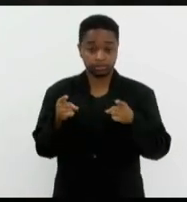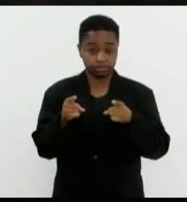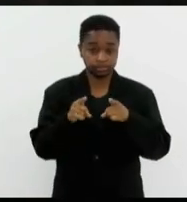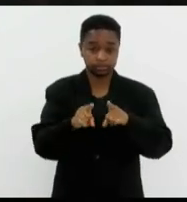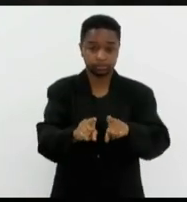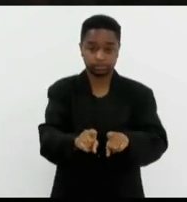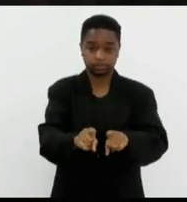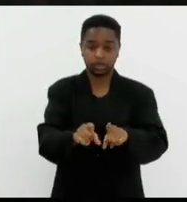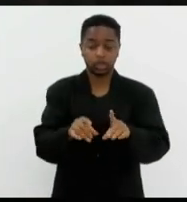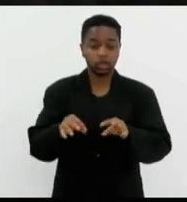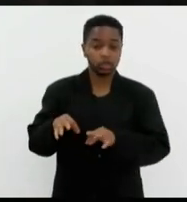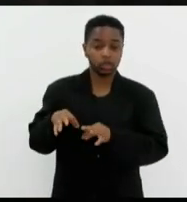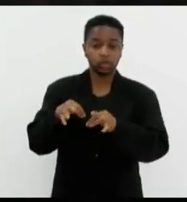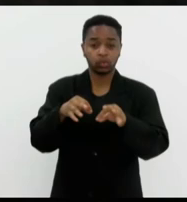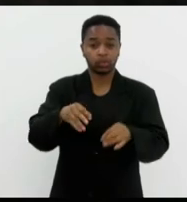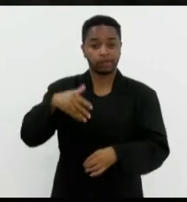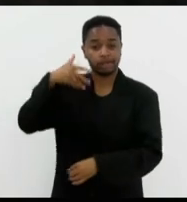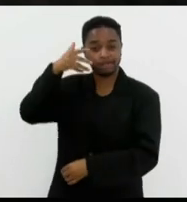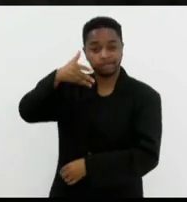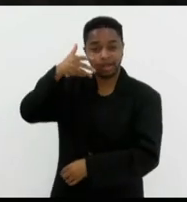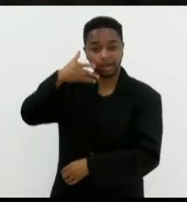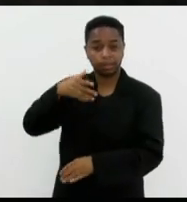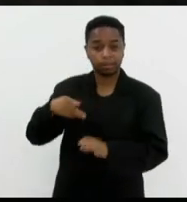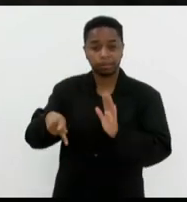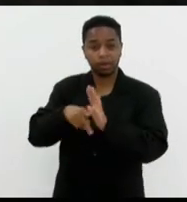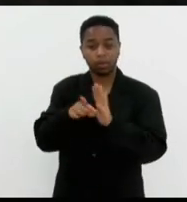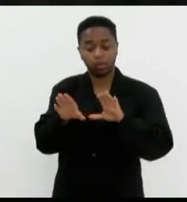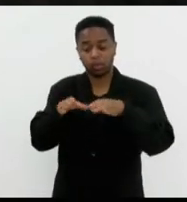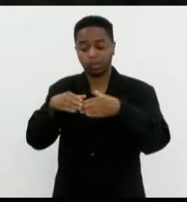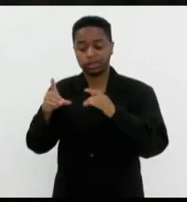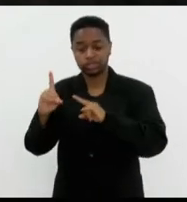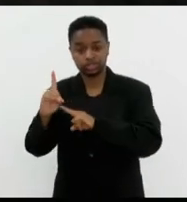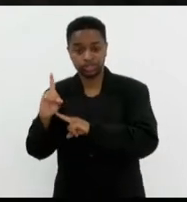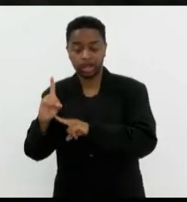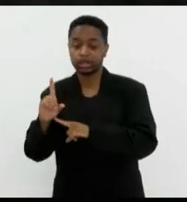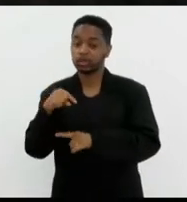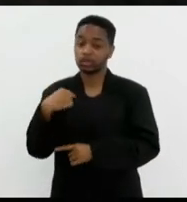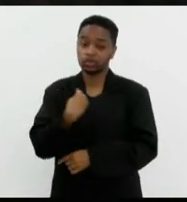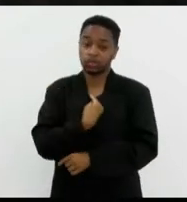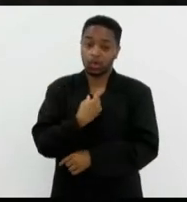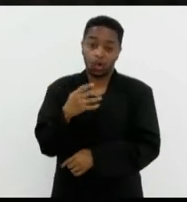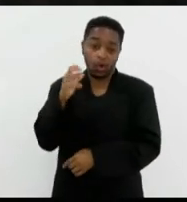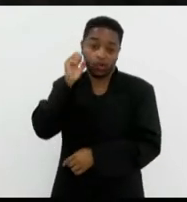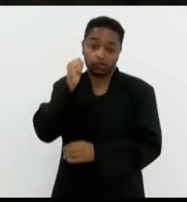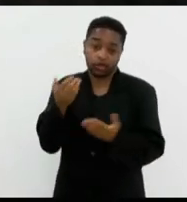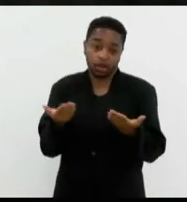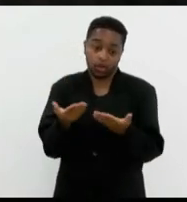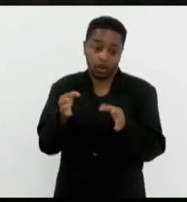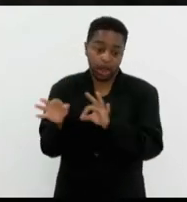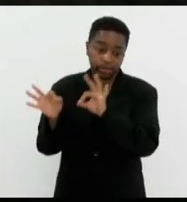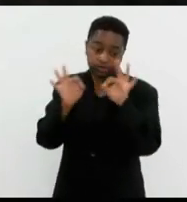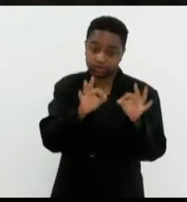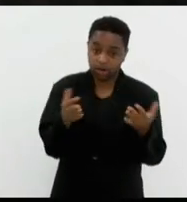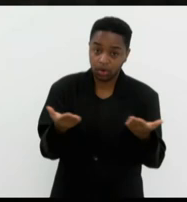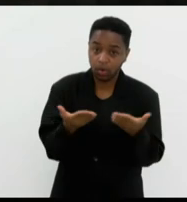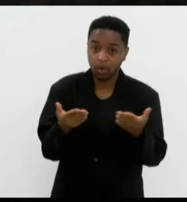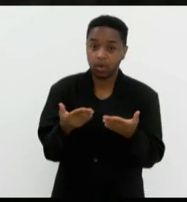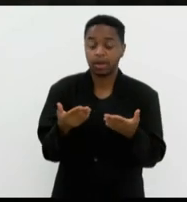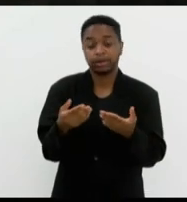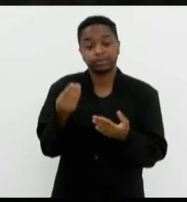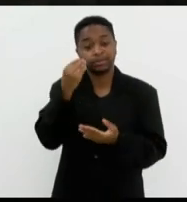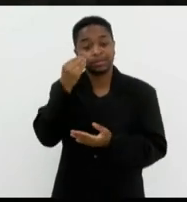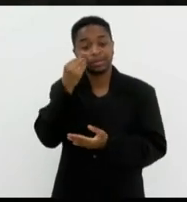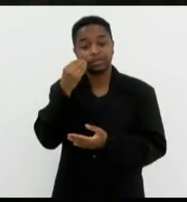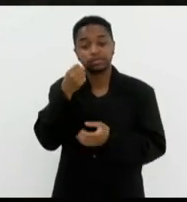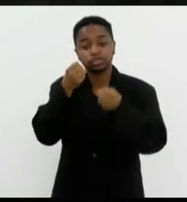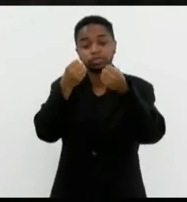todas as falas à direita que aqui acabamos de ouvir, como um mal justificasse